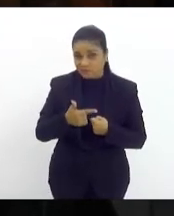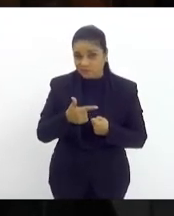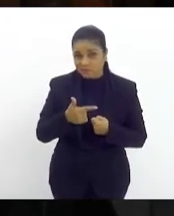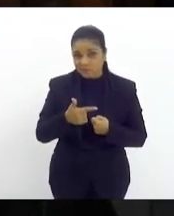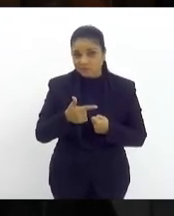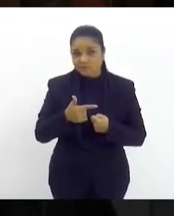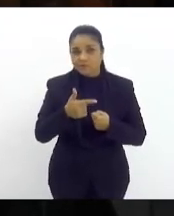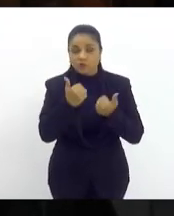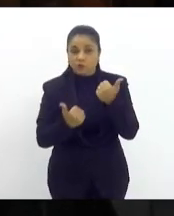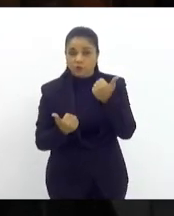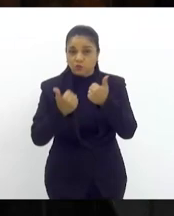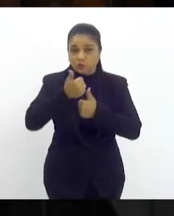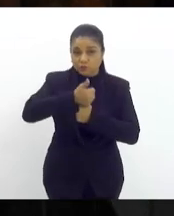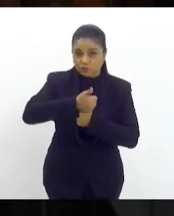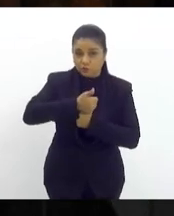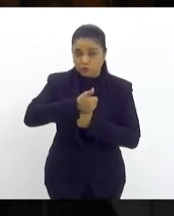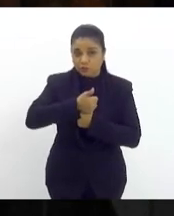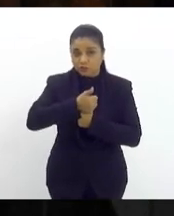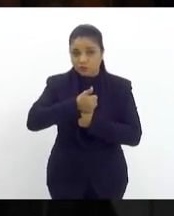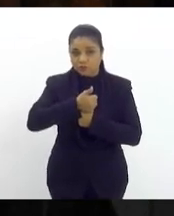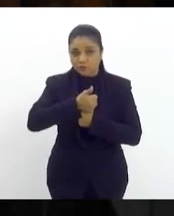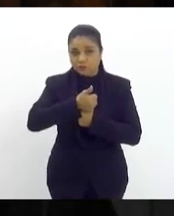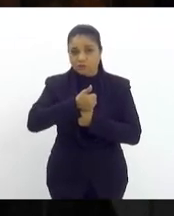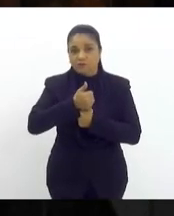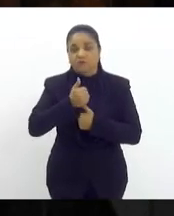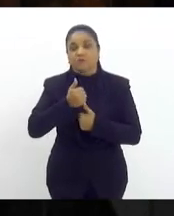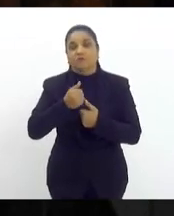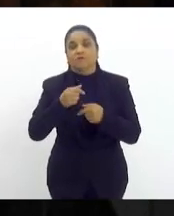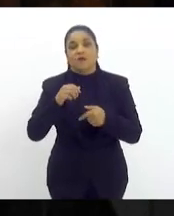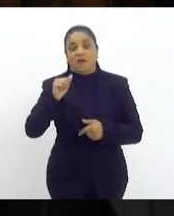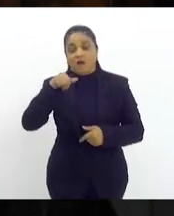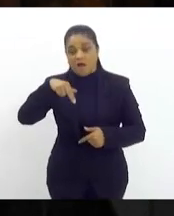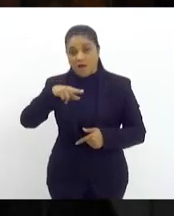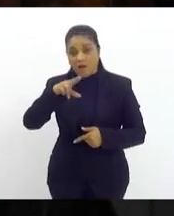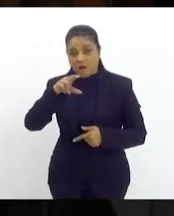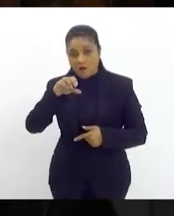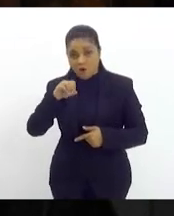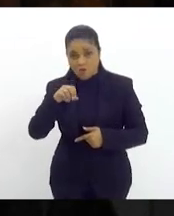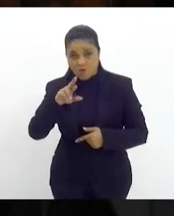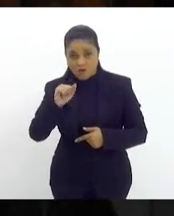do substitutivo da Âncora fiscal